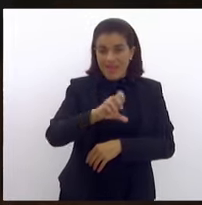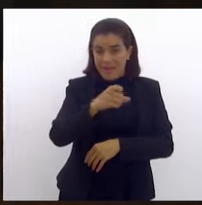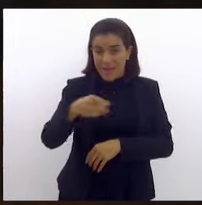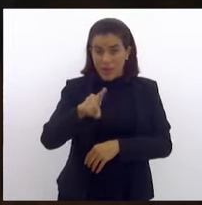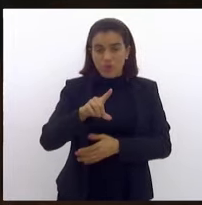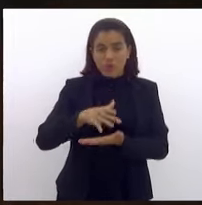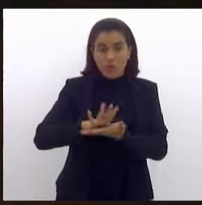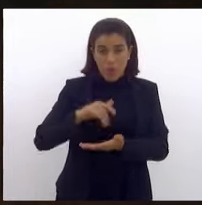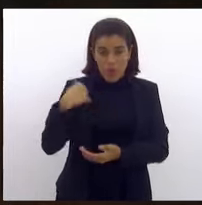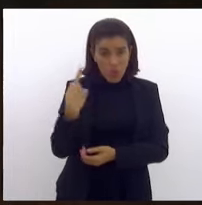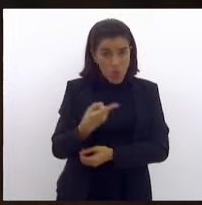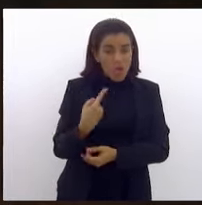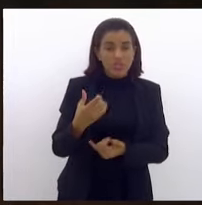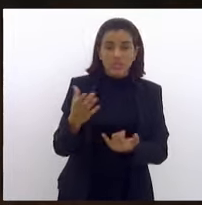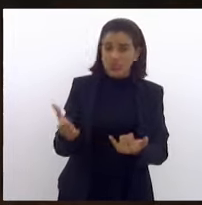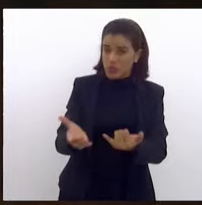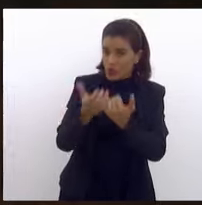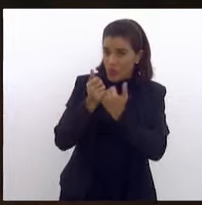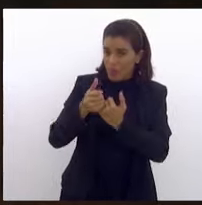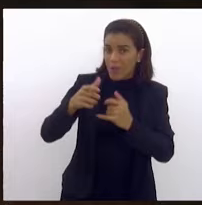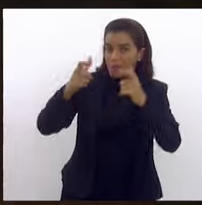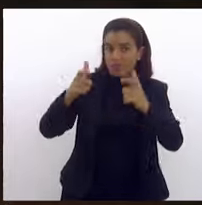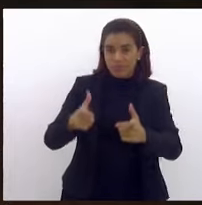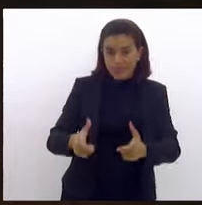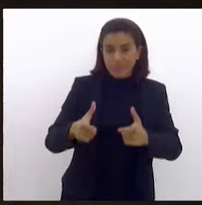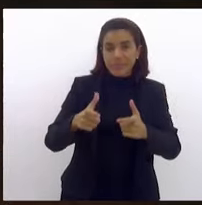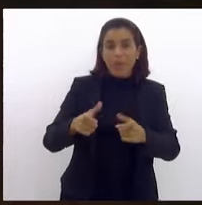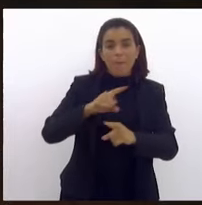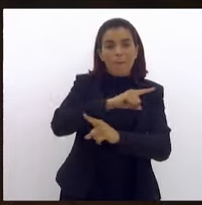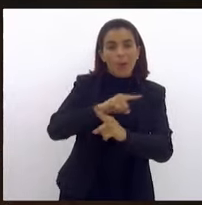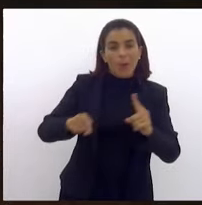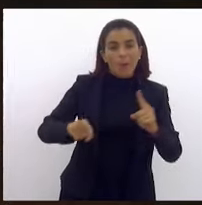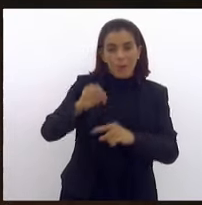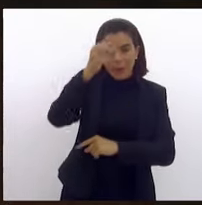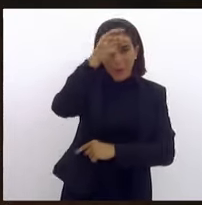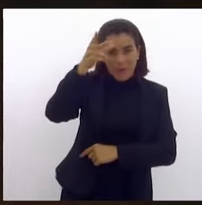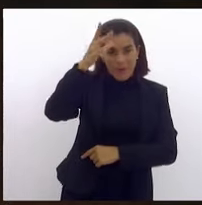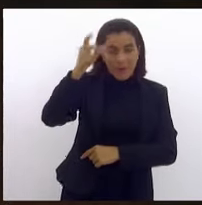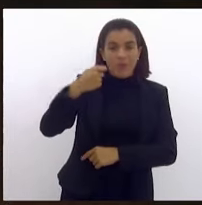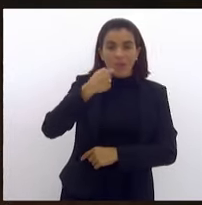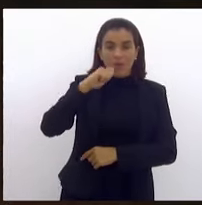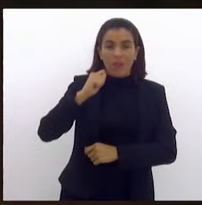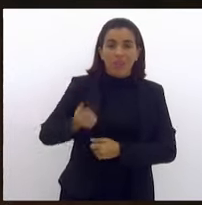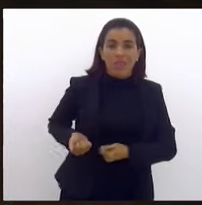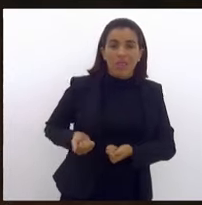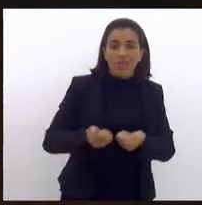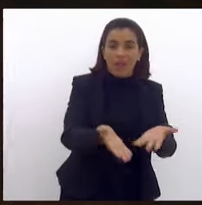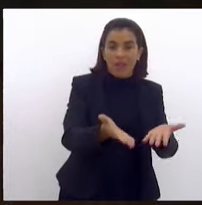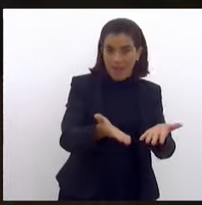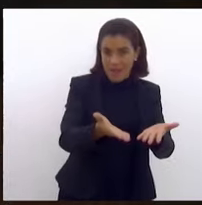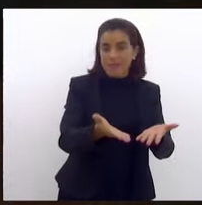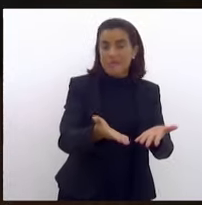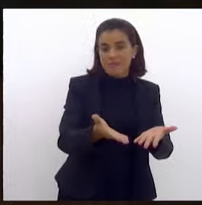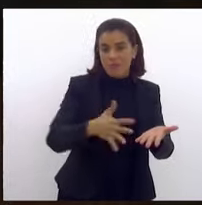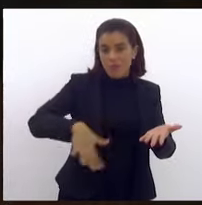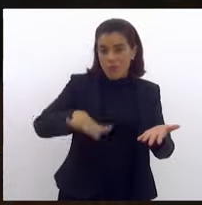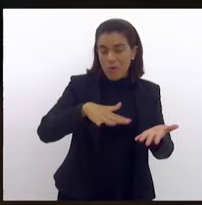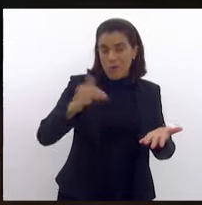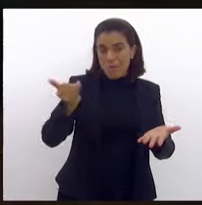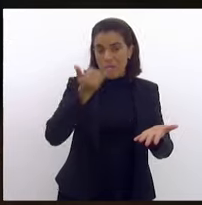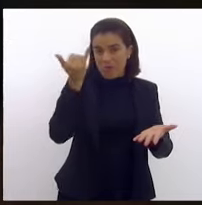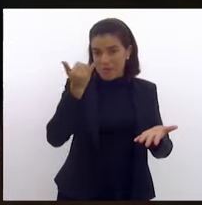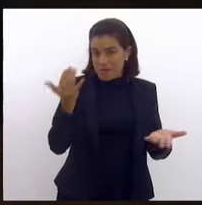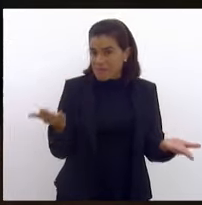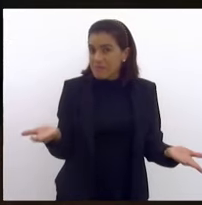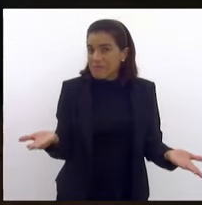nós tombamos o Terreirão do Samba e impedimos que o prefeito Eduardo Paes entregasse esse território importante do Rio de Janeiro para a